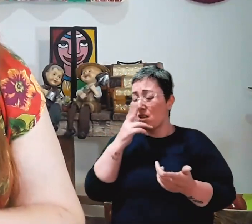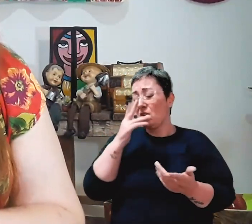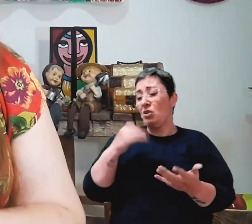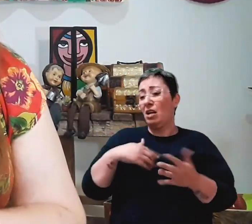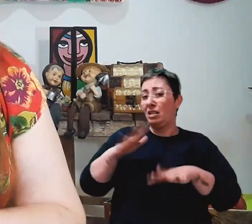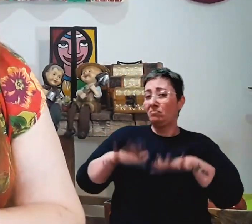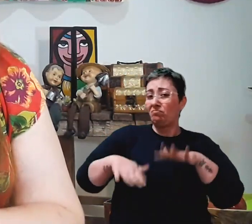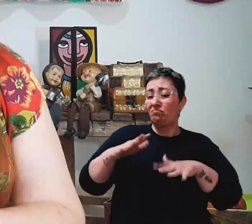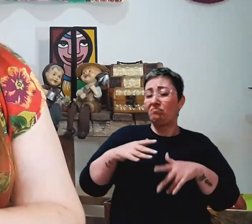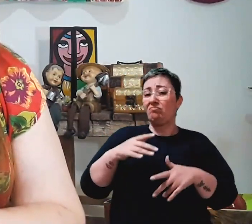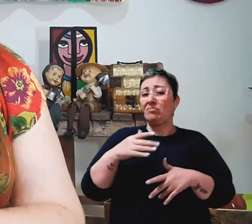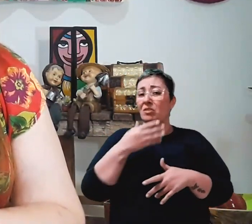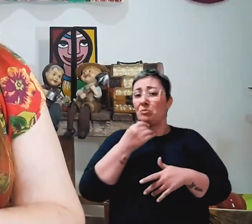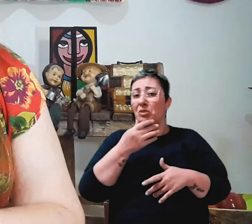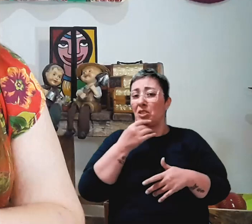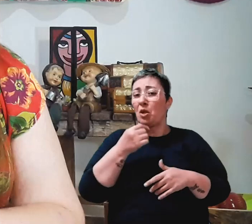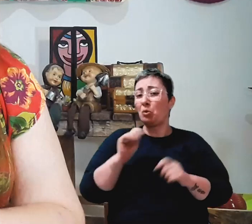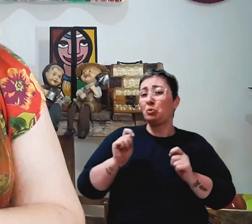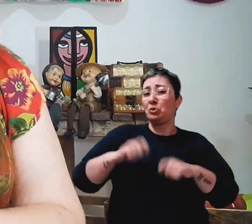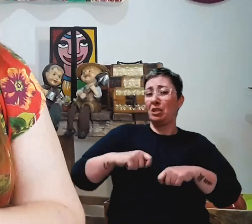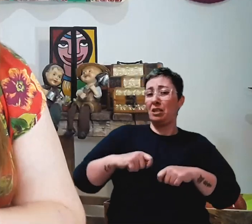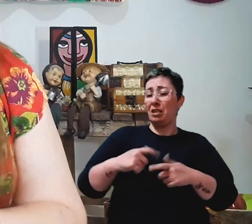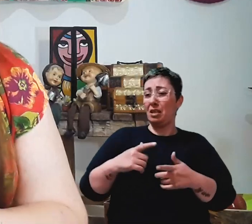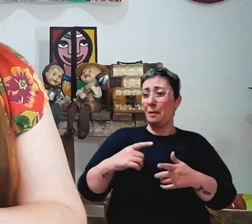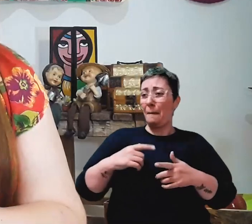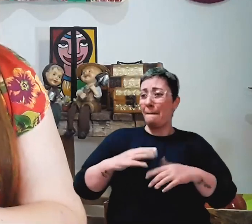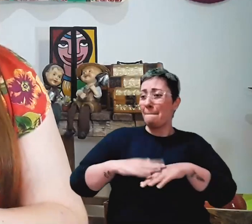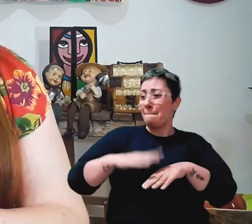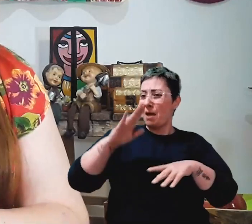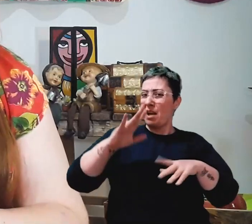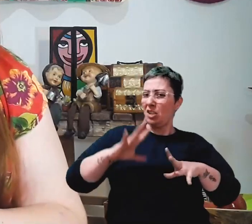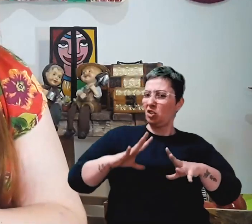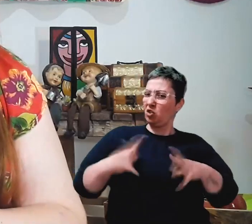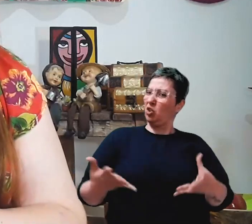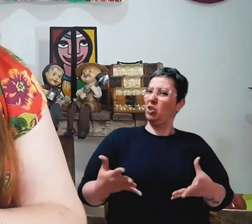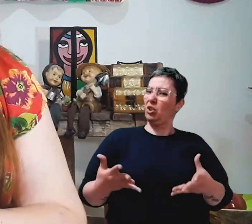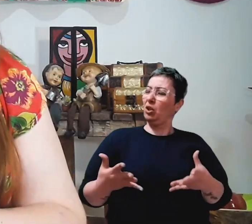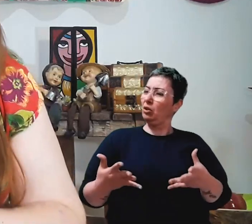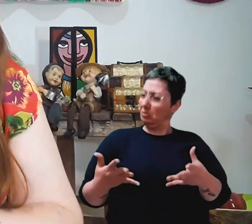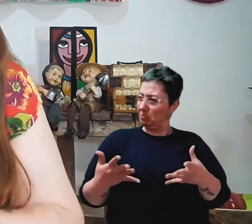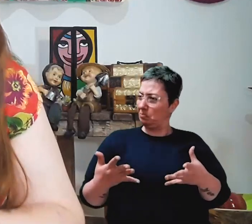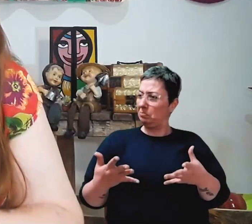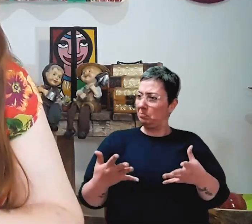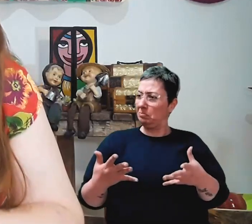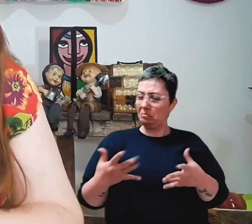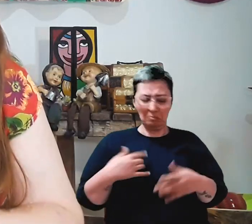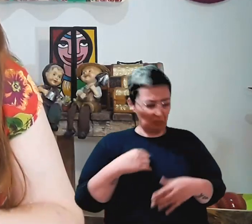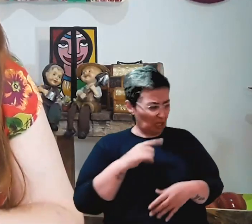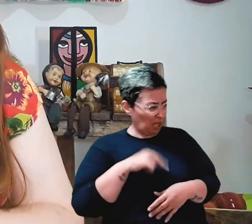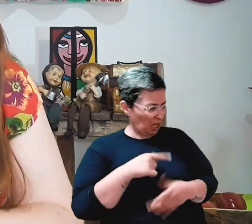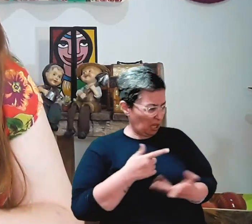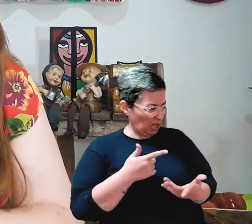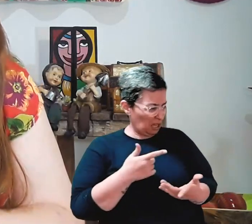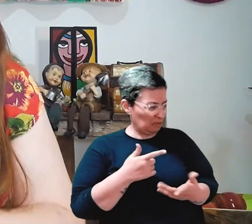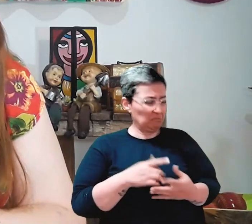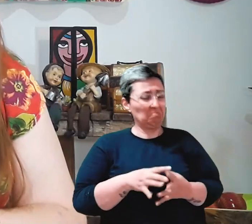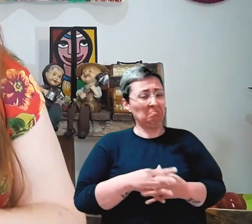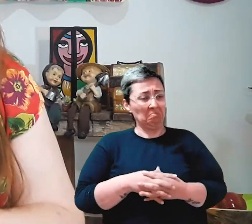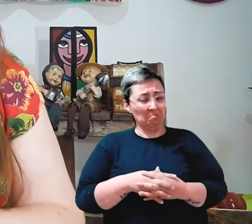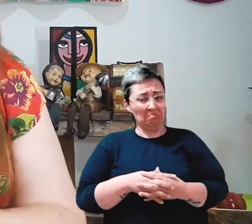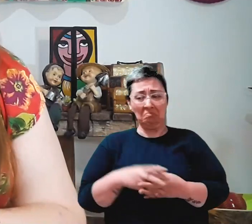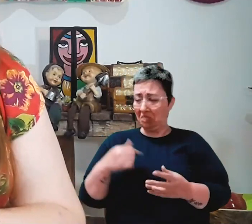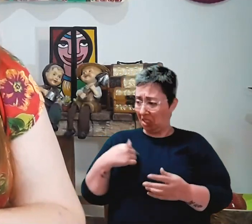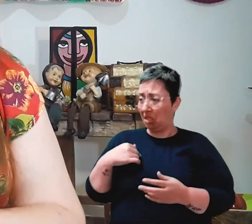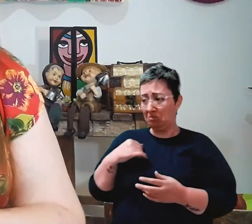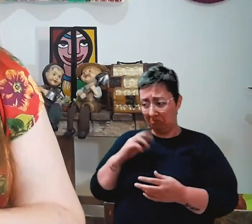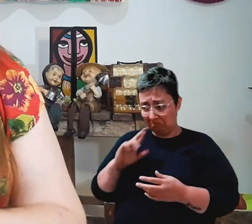meninos têm a possibilidade de serem mais valentes do que a gente. É mesmo? Dizia minha avó. E